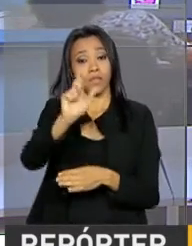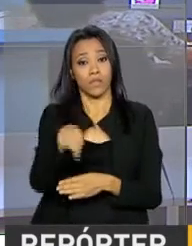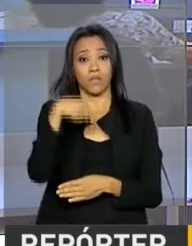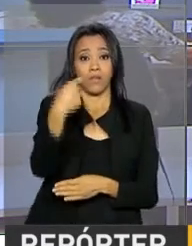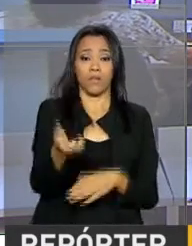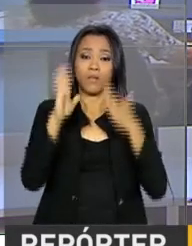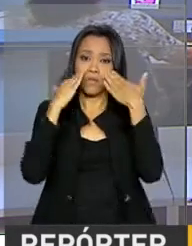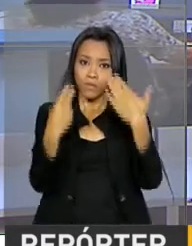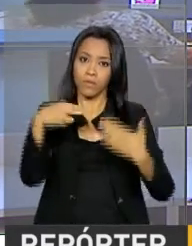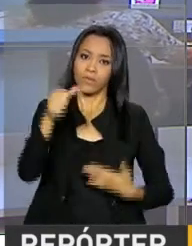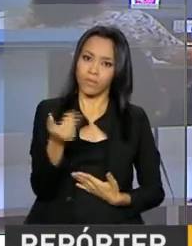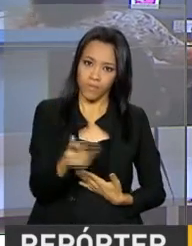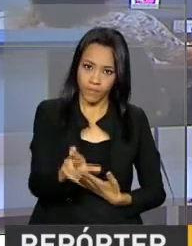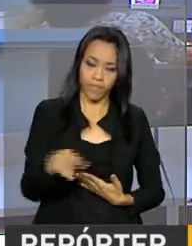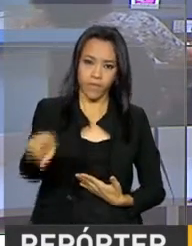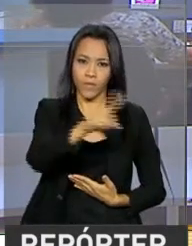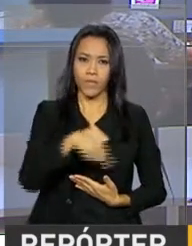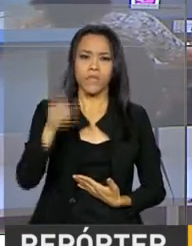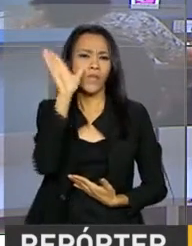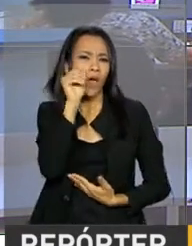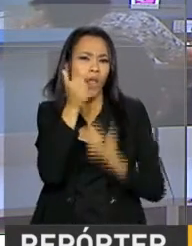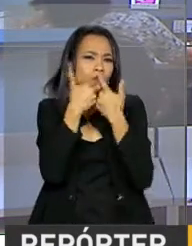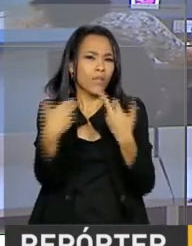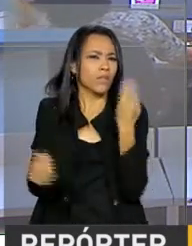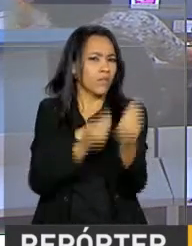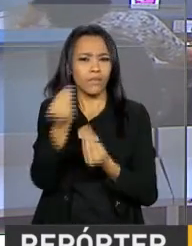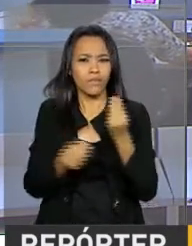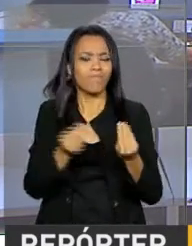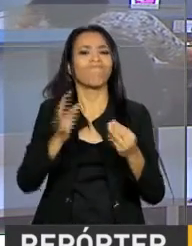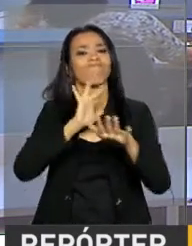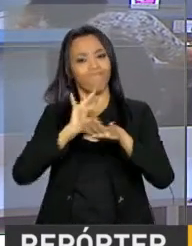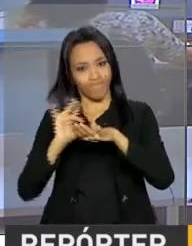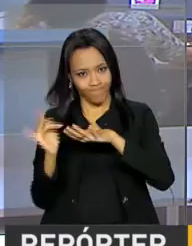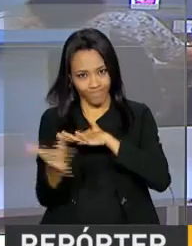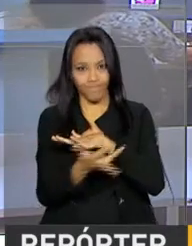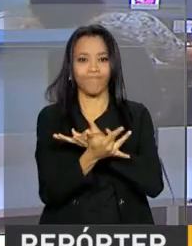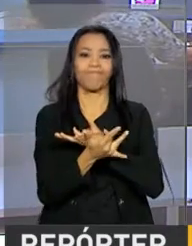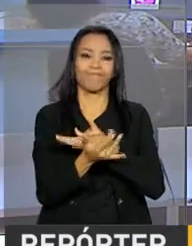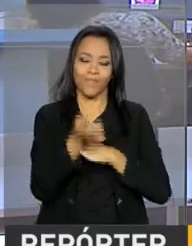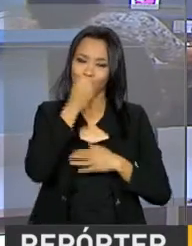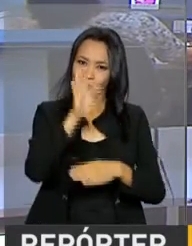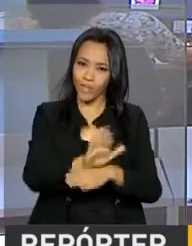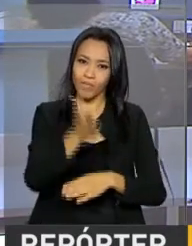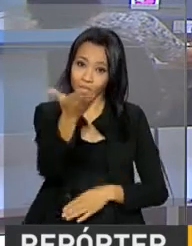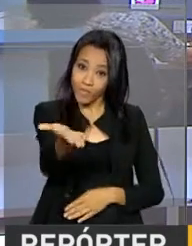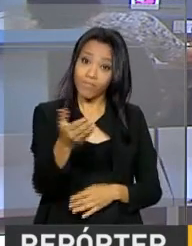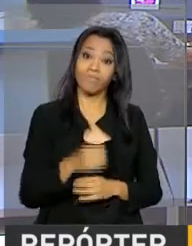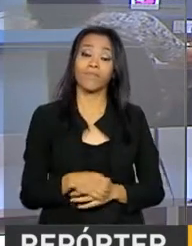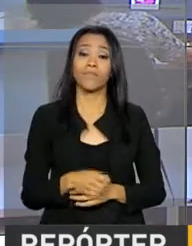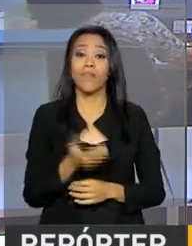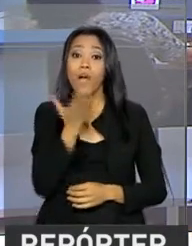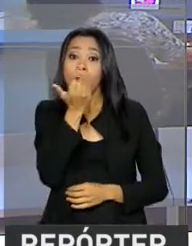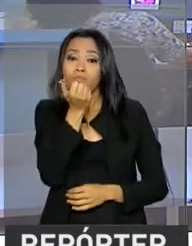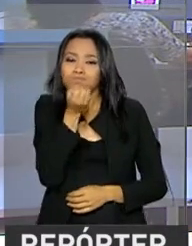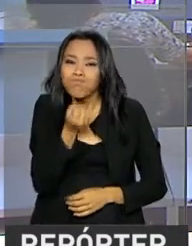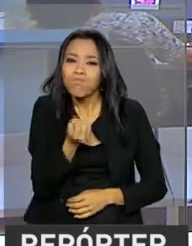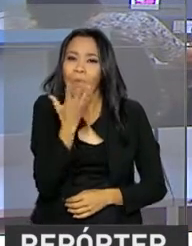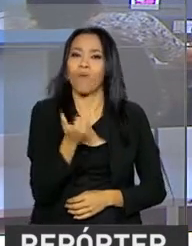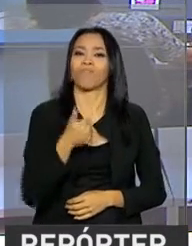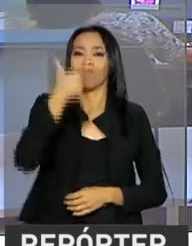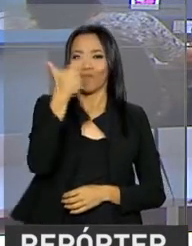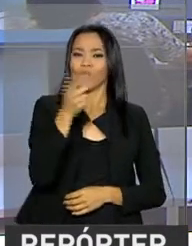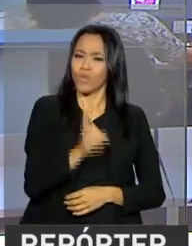próxima edição do repórter nbr acompanha as novidades também em nossas redes sociais uma boa tarde pra você um bom almoço